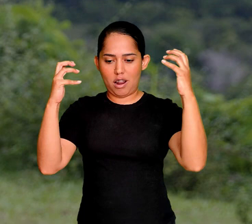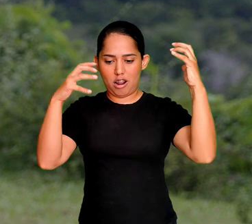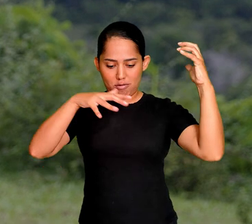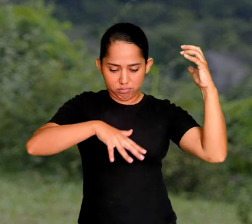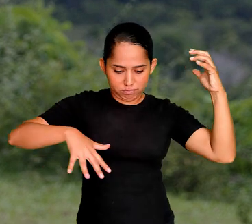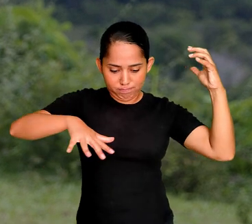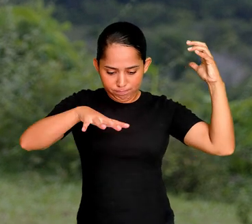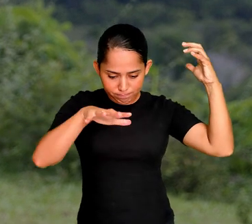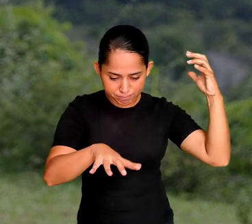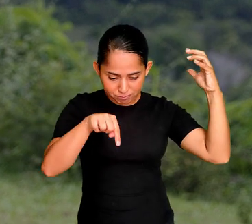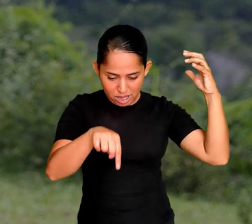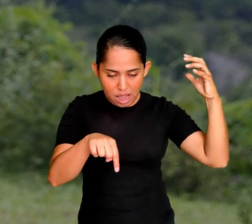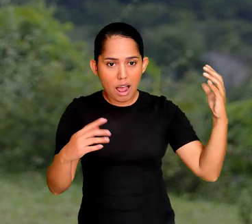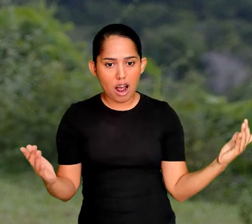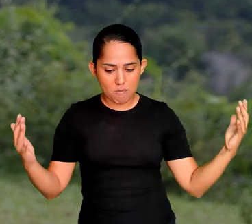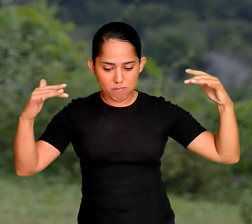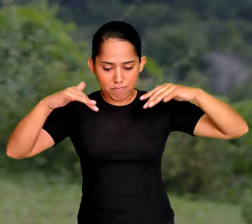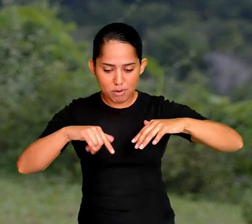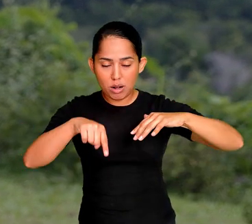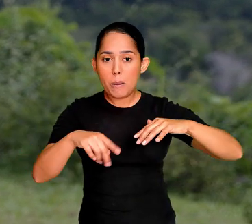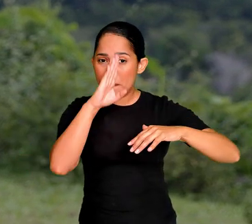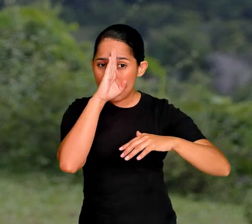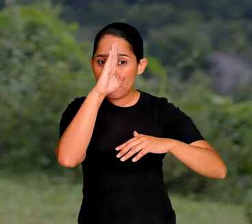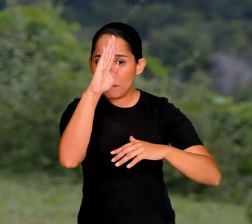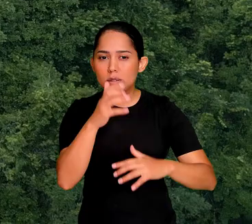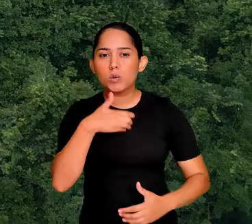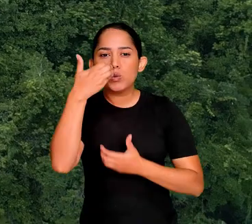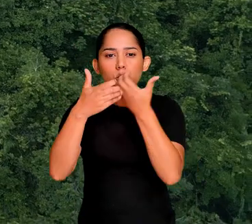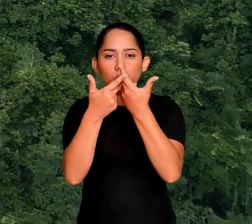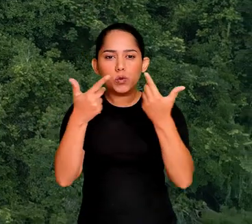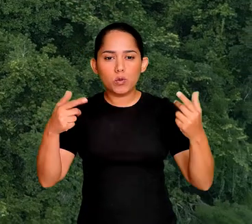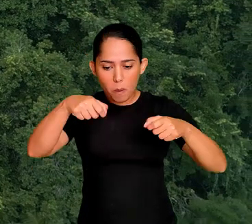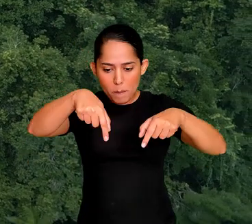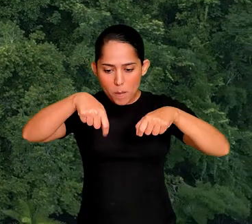floresta para trazer para dentro a produção, principalmente de frutíferas.